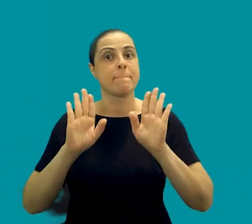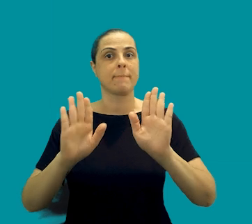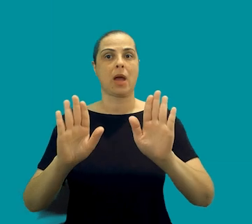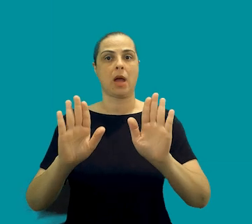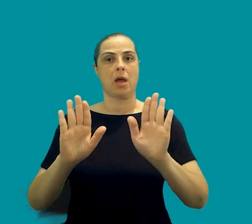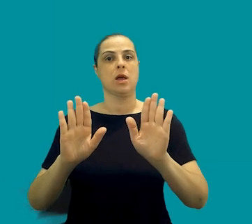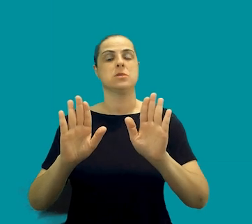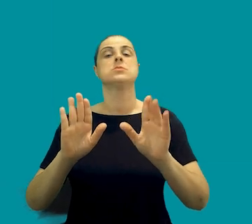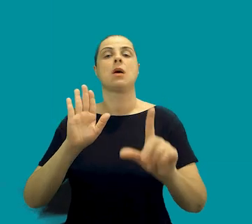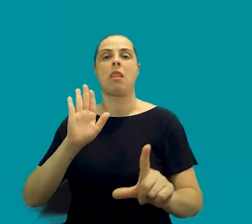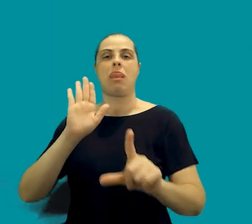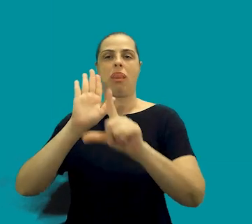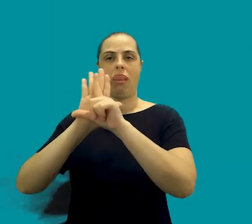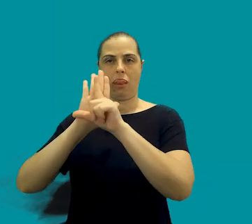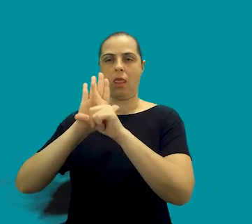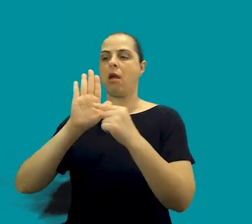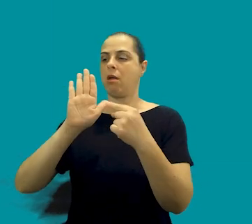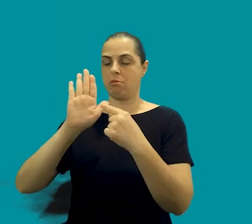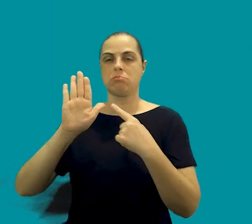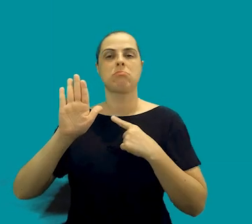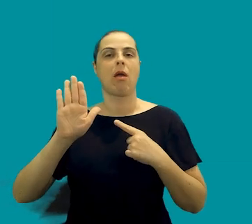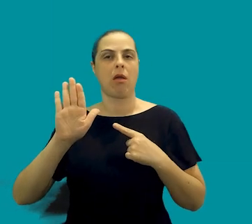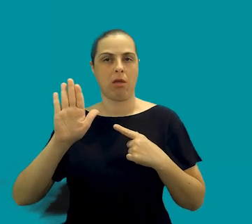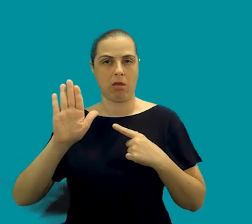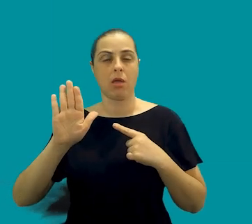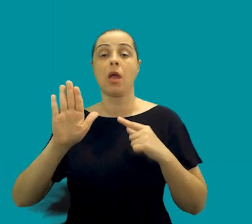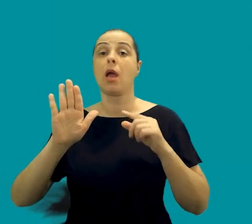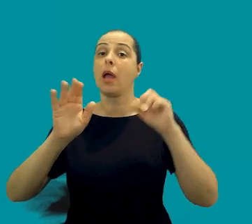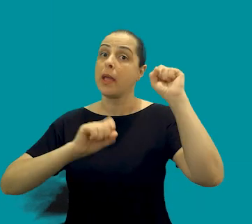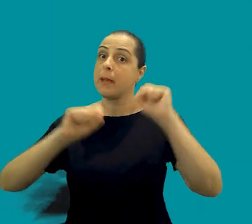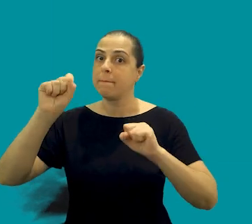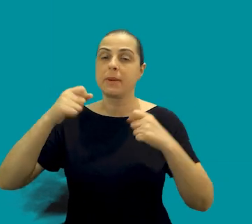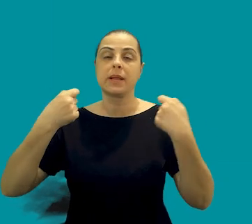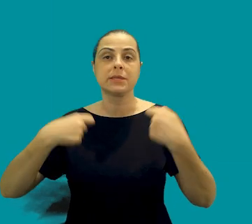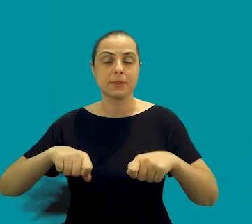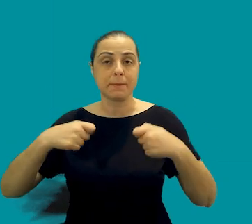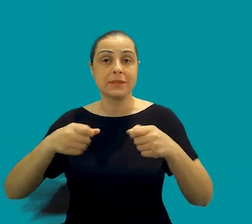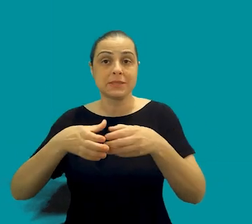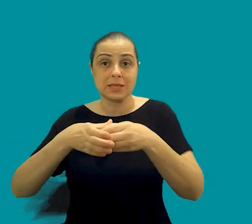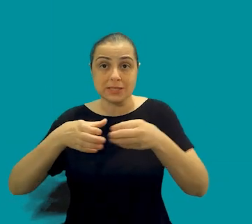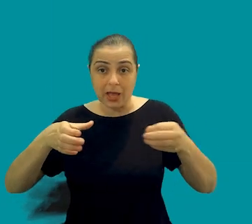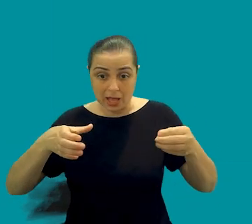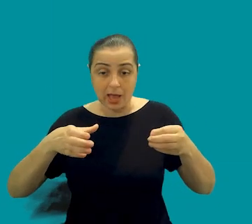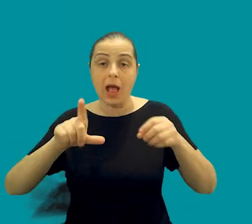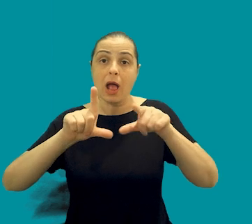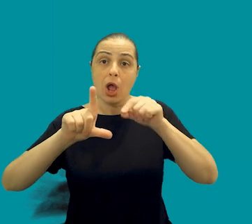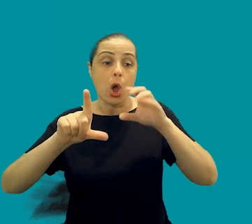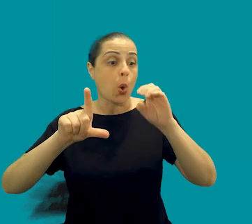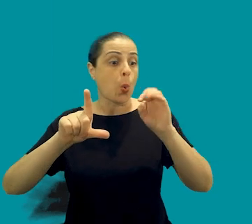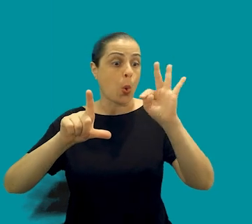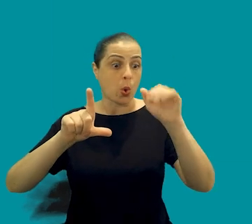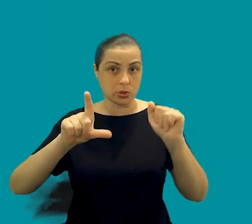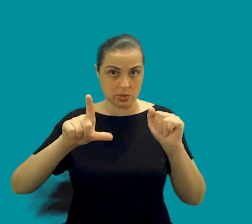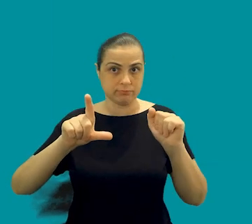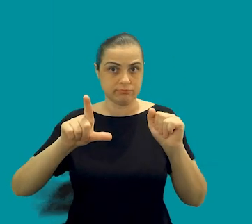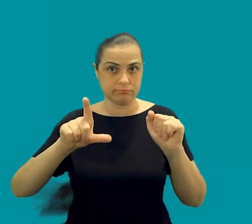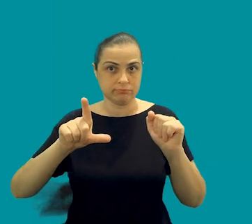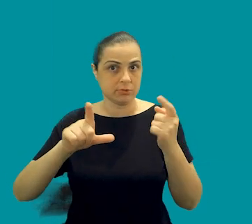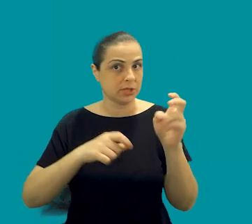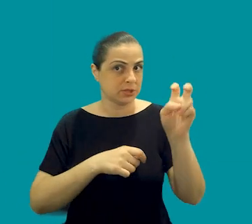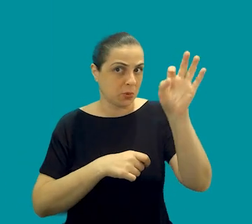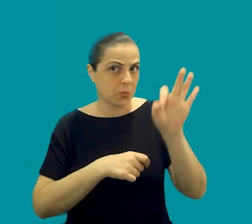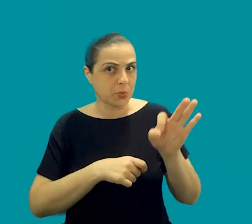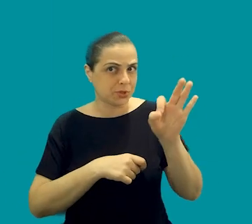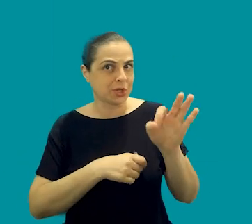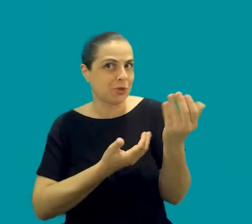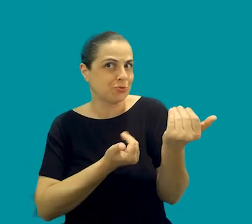apesar de que existe a legislação pela qual as empresas têm que ter uma cota de 5% a 15% de aprendizes. E